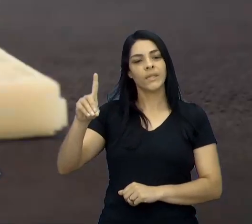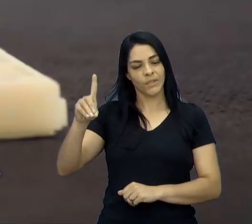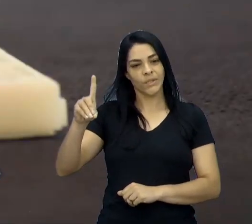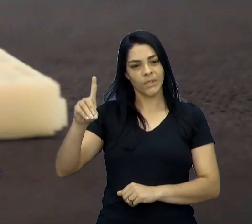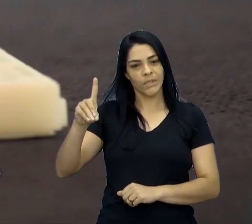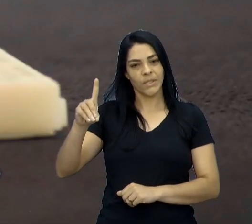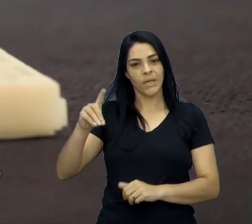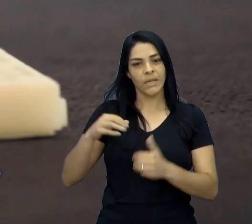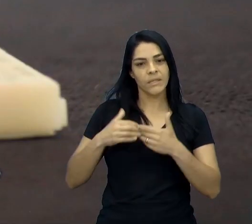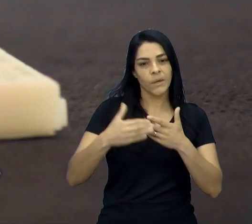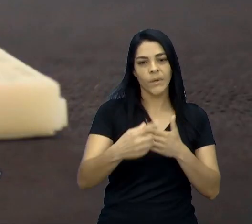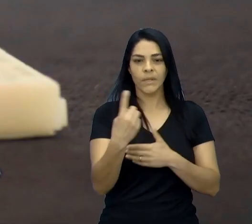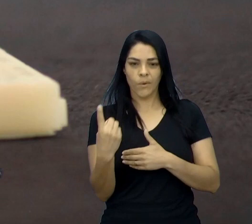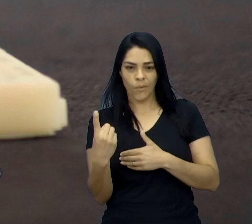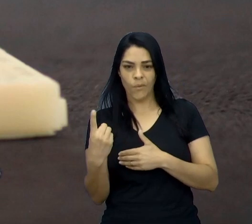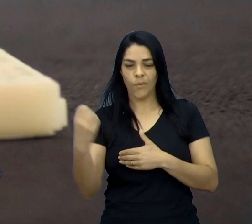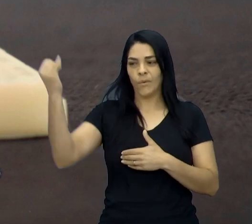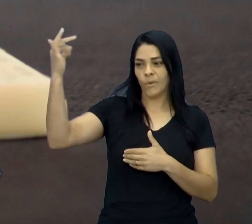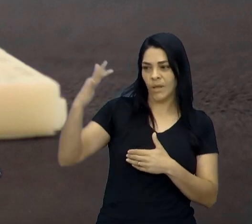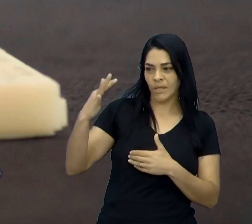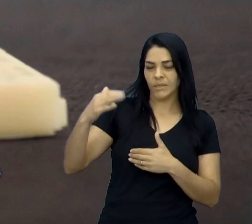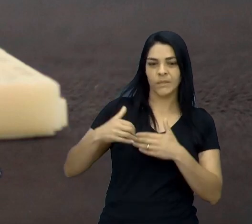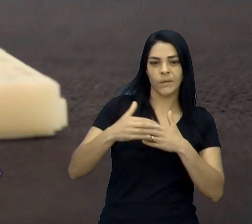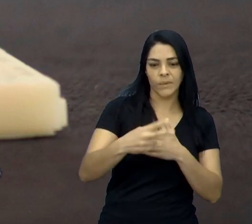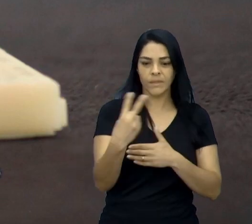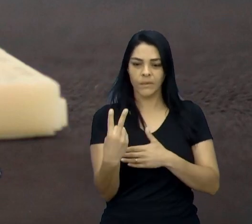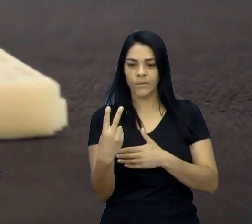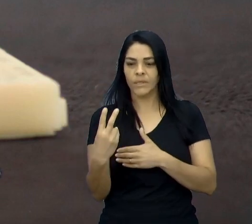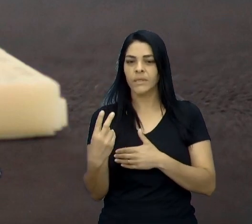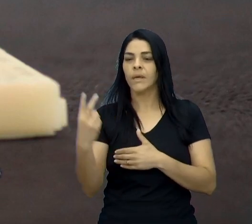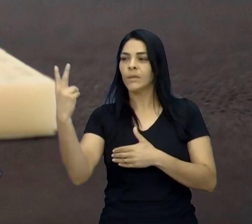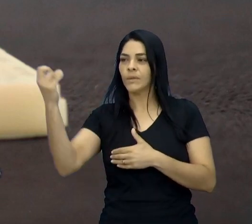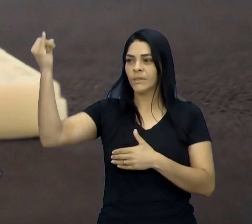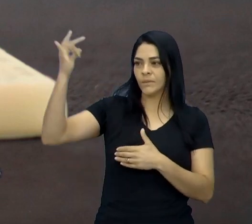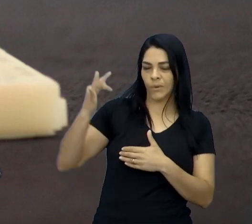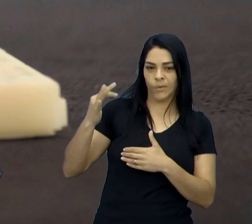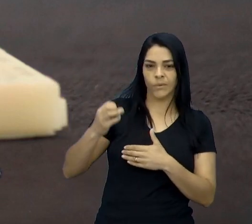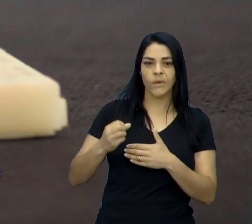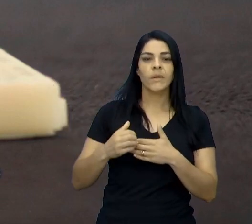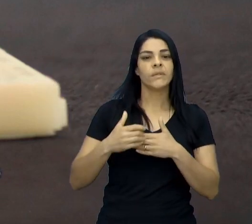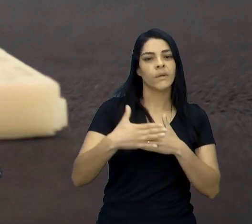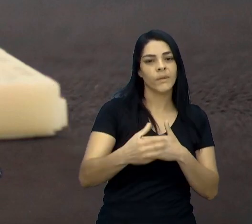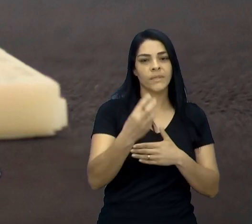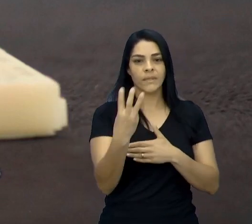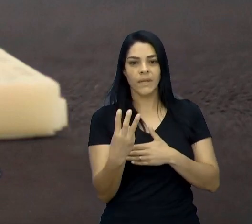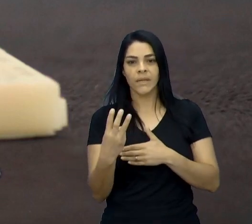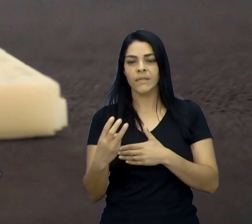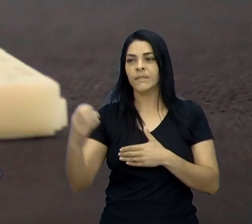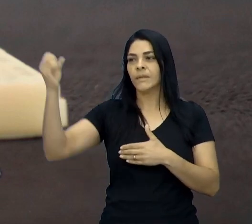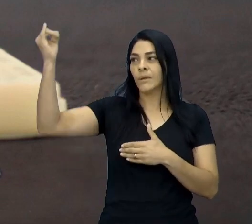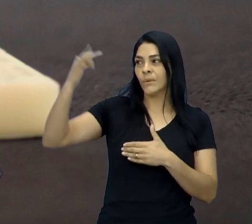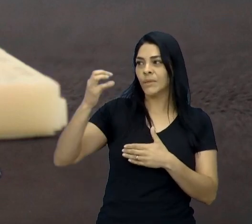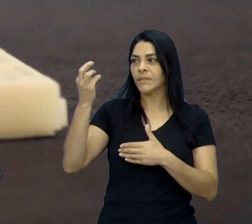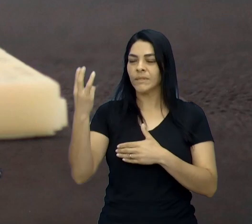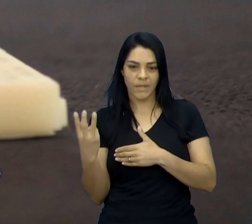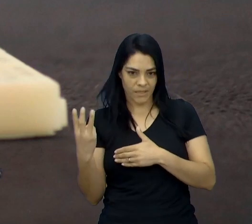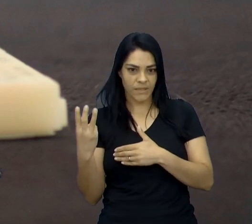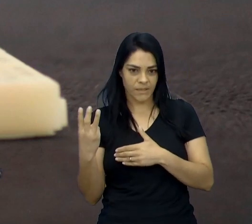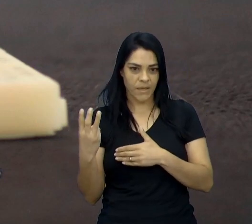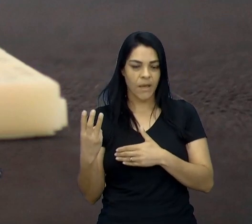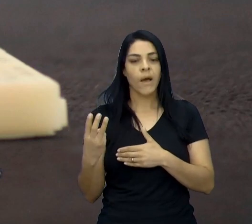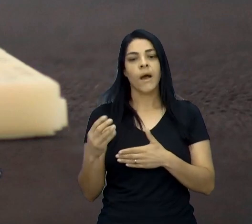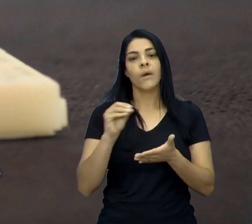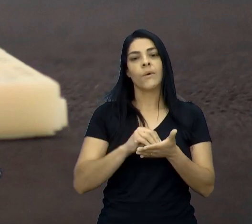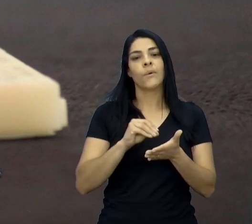LED. Na sequência 2, 2 LEDs, 3 LEDs. Eu estou colocando aqui que a minha sequência vai até 100. Mas você poderia